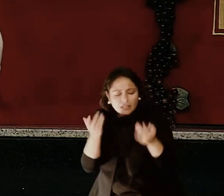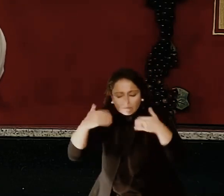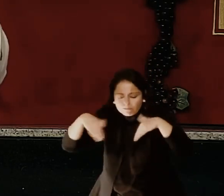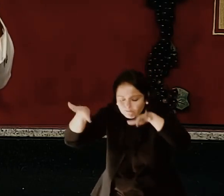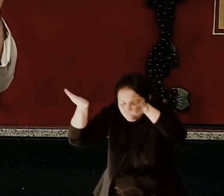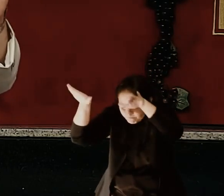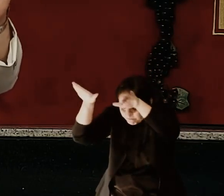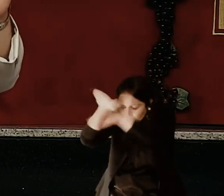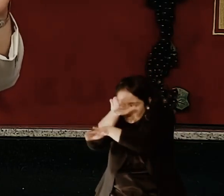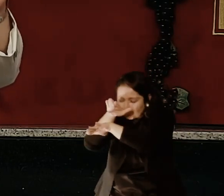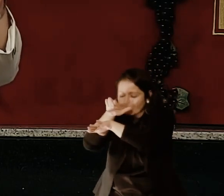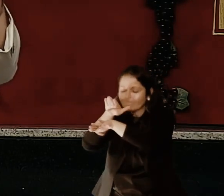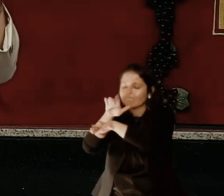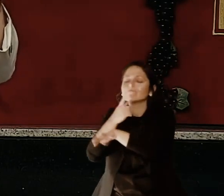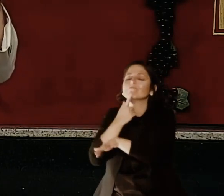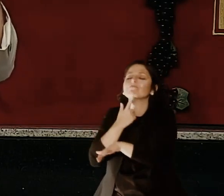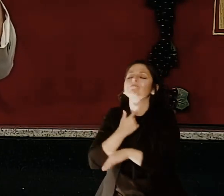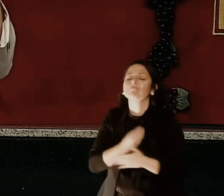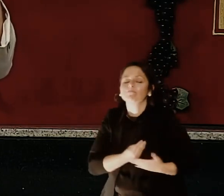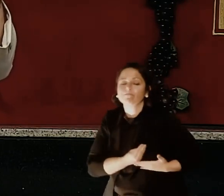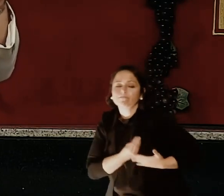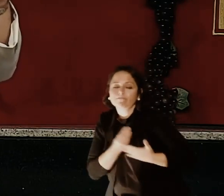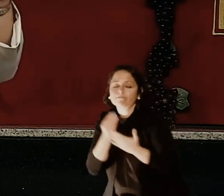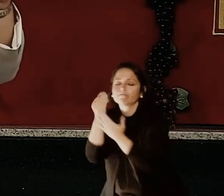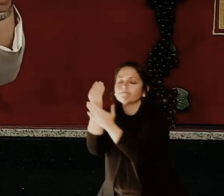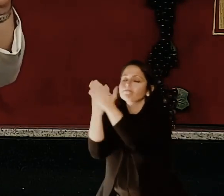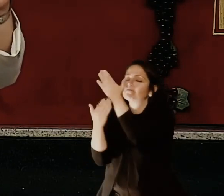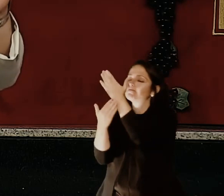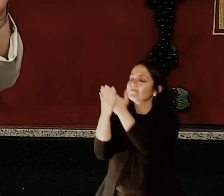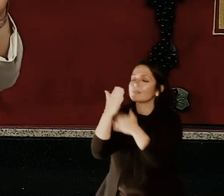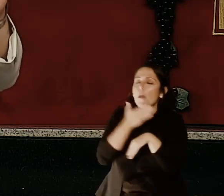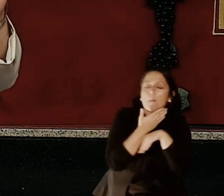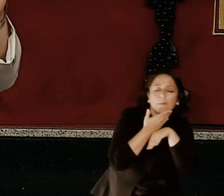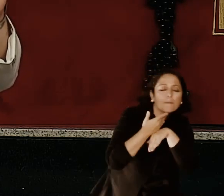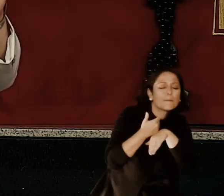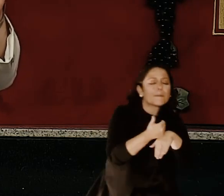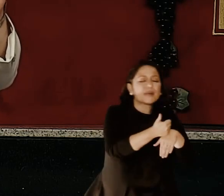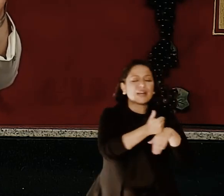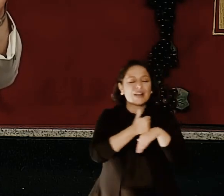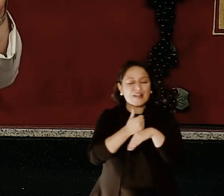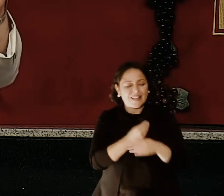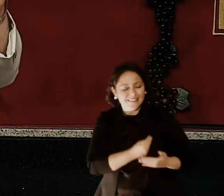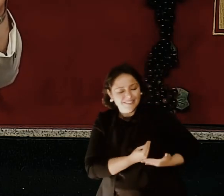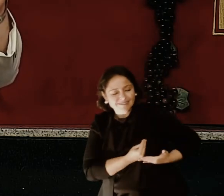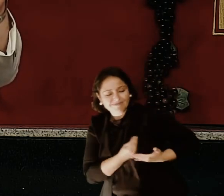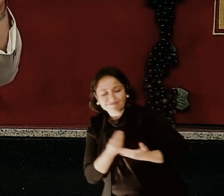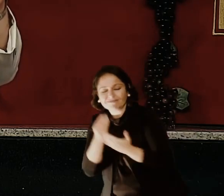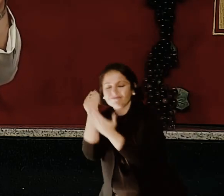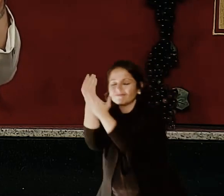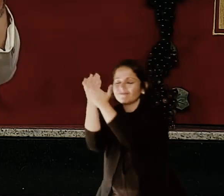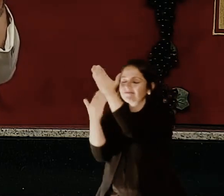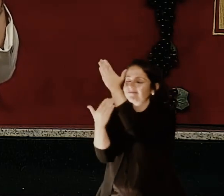magos, com dádivas, com presentes. Mas nada melhor é do que entregarmos as nossas